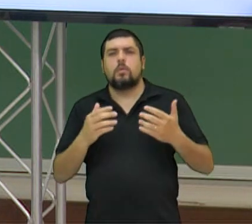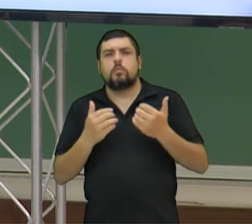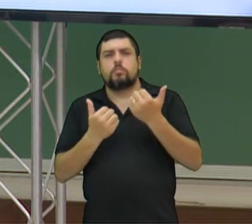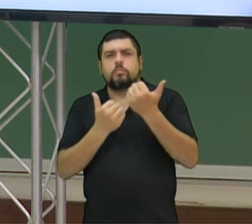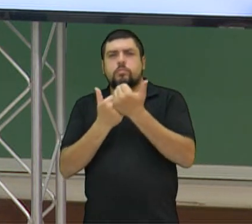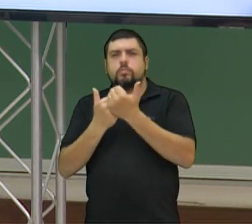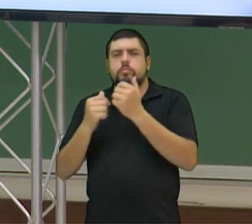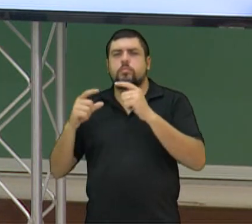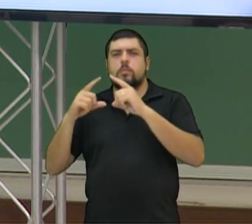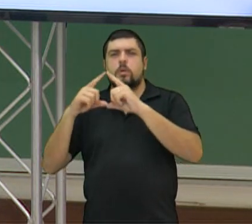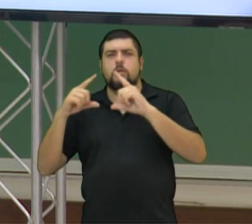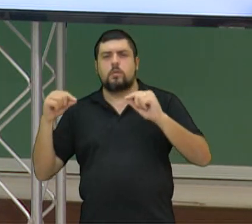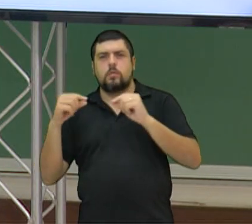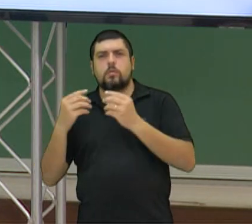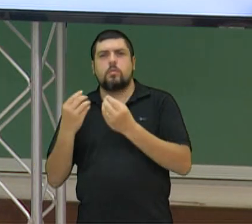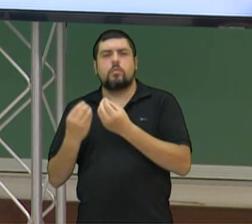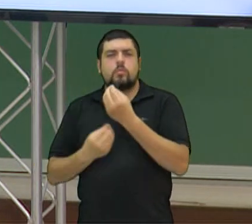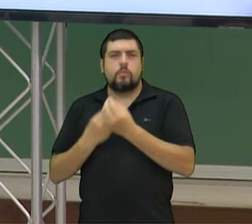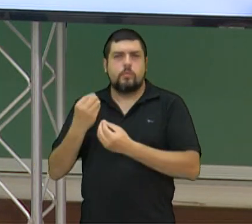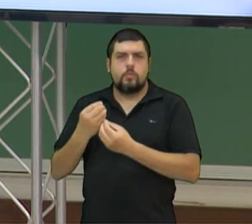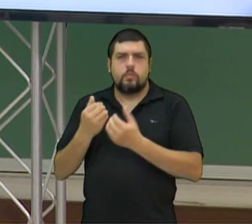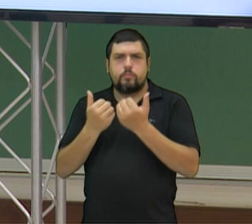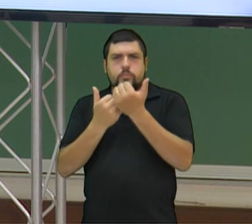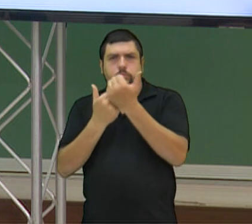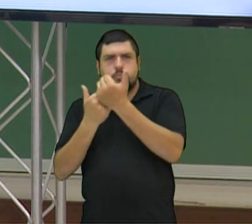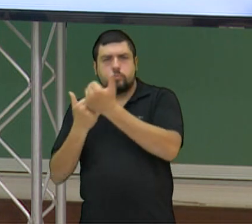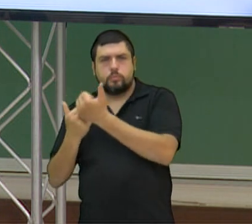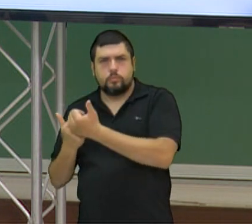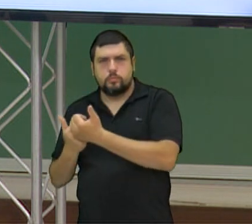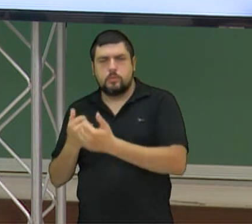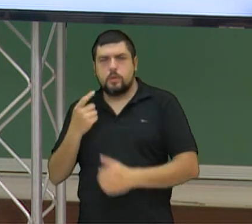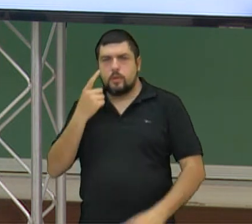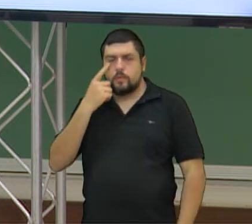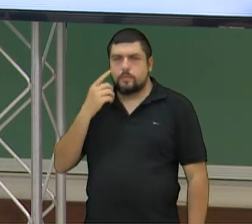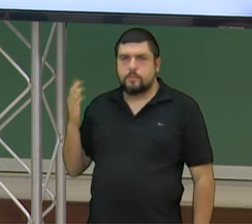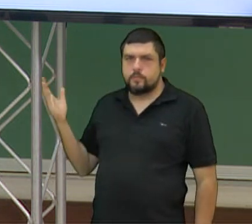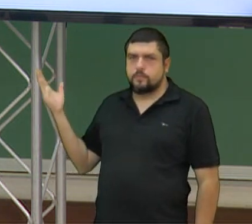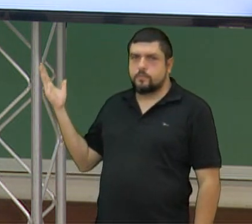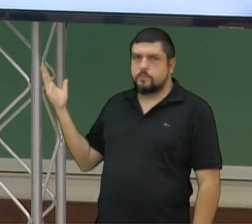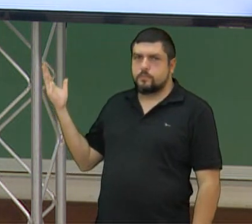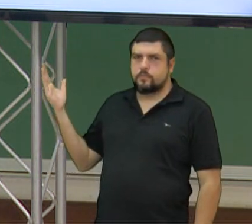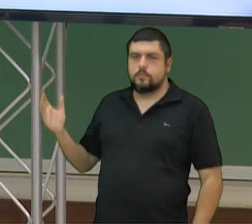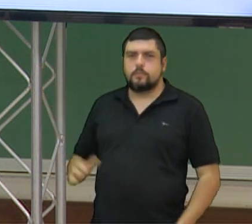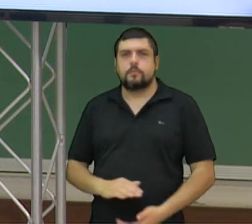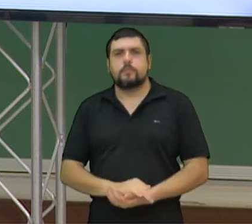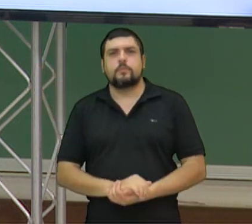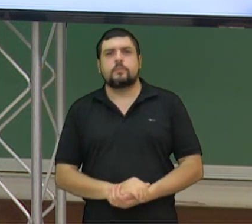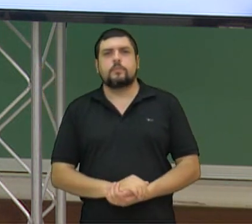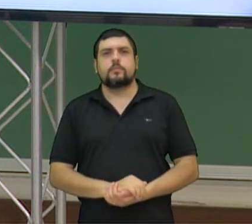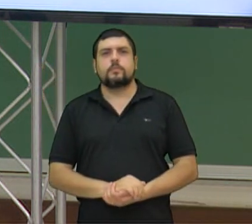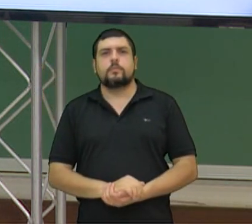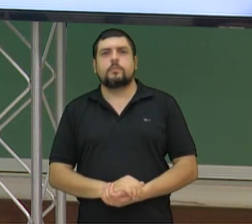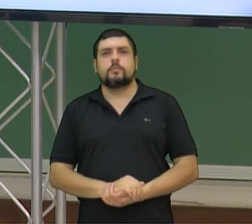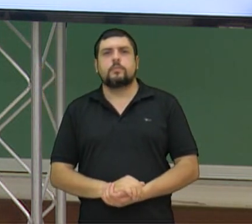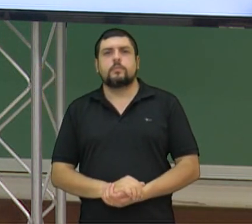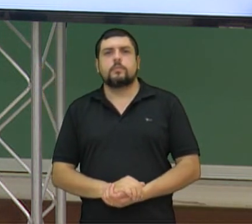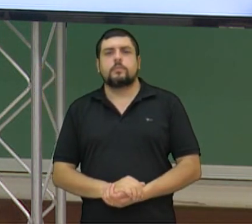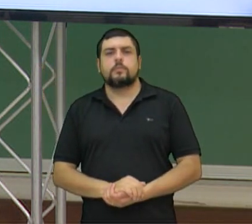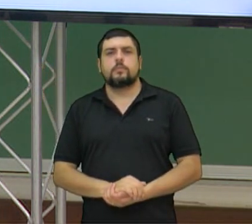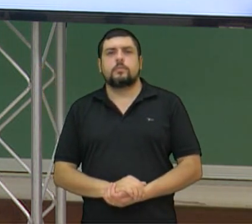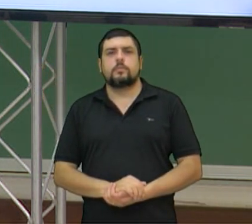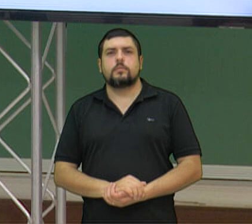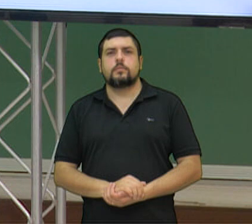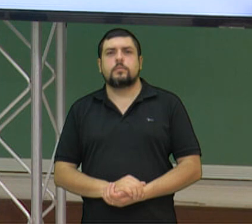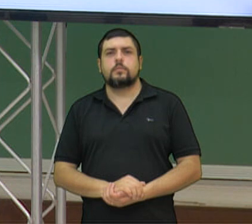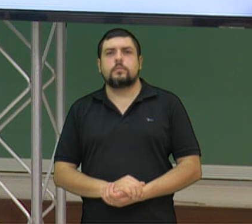ó. Nós vamos ter essa situação, né? Substituindo a equação ali, nós temos esses valores. A tração envolvida nesse caso